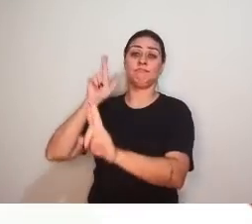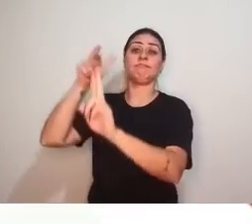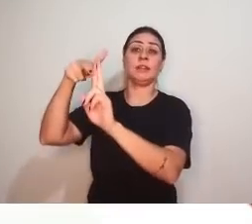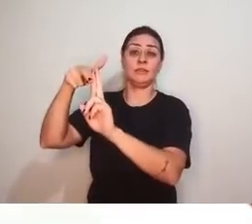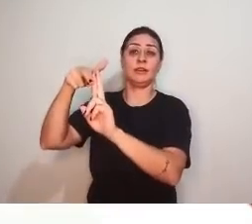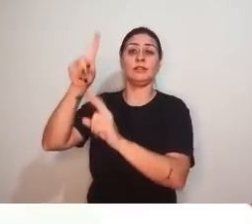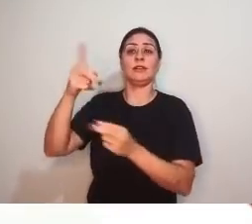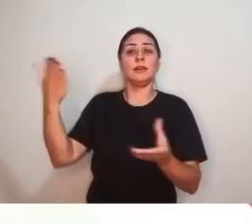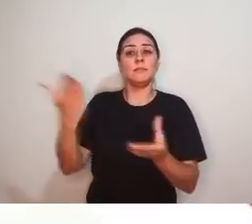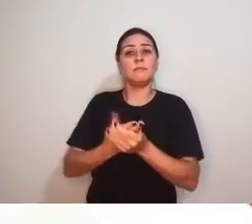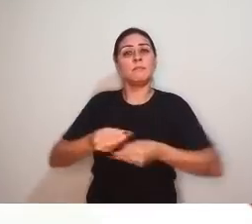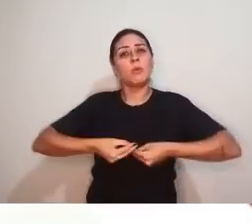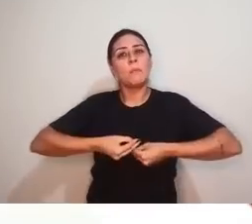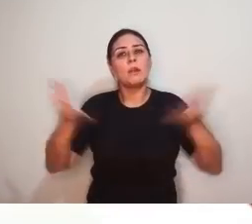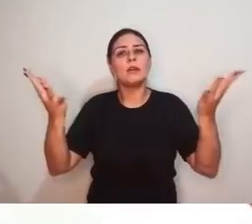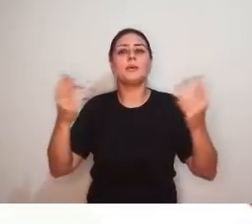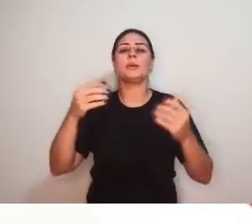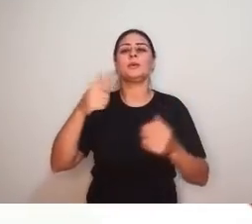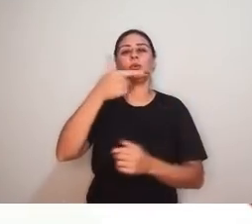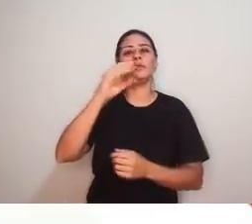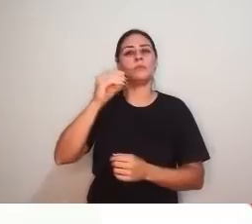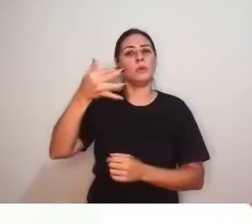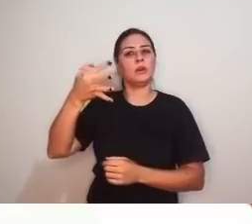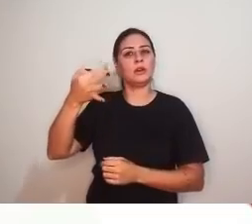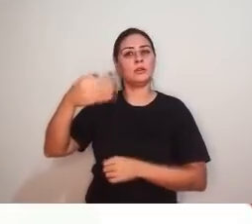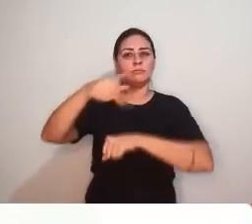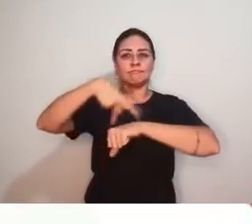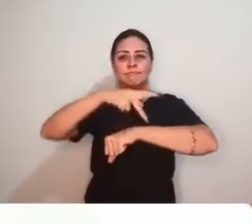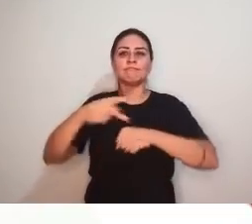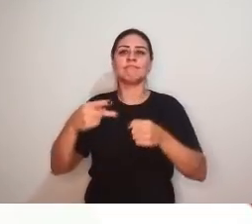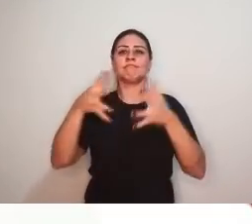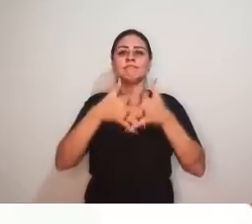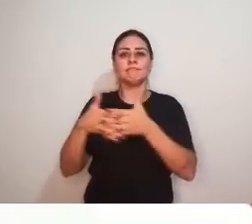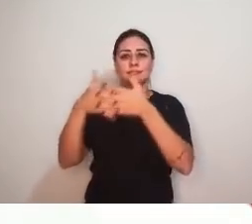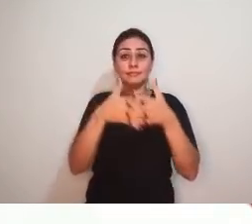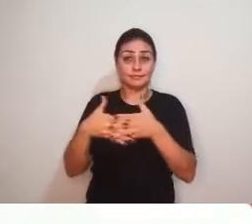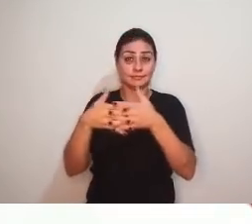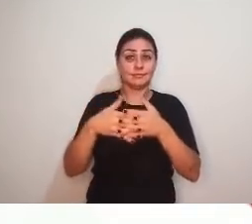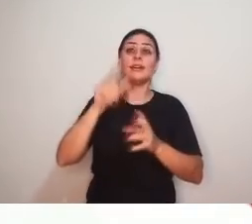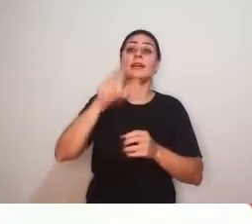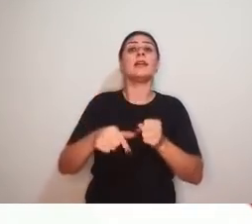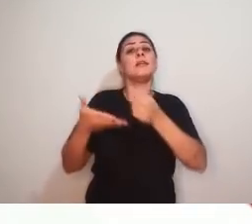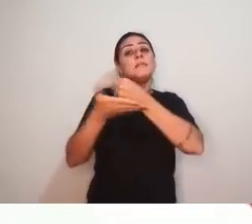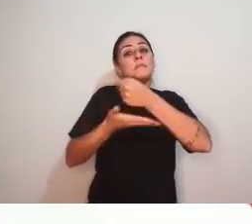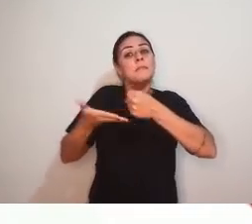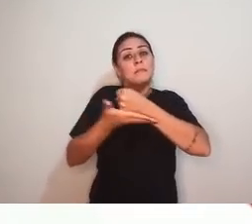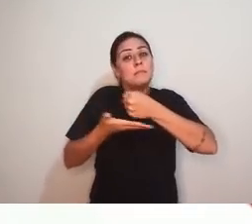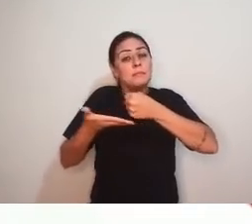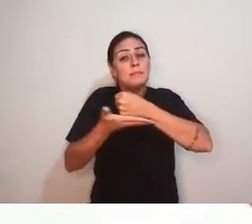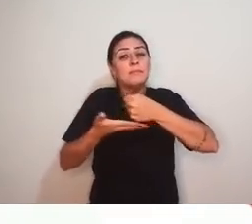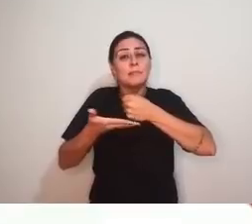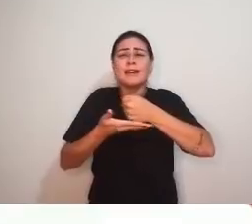Ele é um livro de referência, é um livro publicado nos Estados Unidos em 2014, e ele traz, digamos,